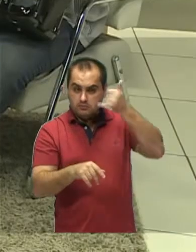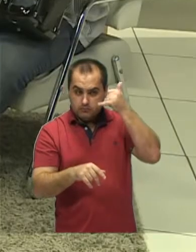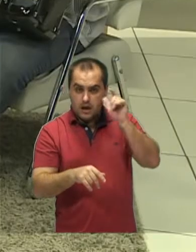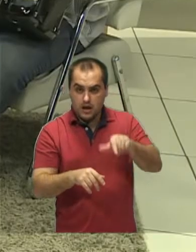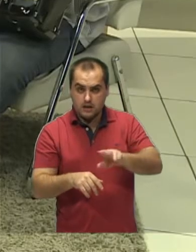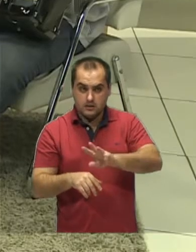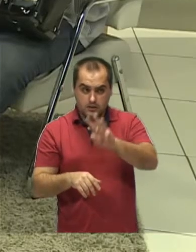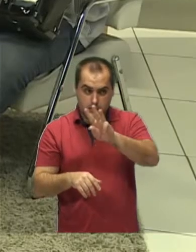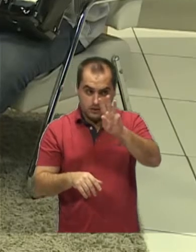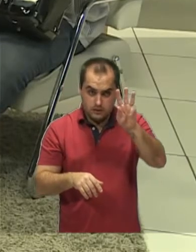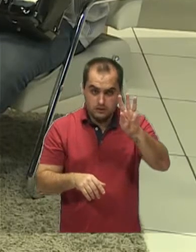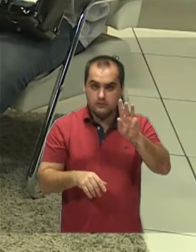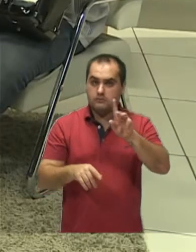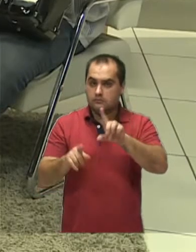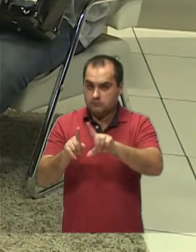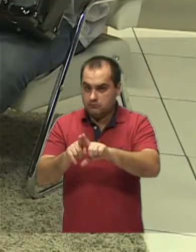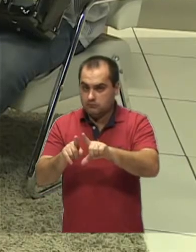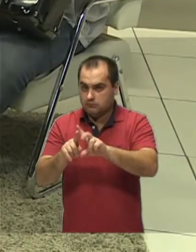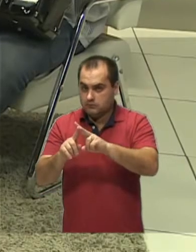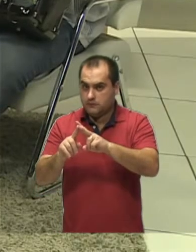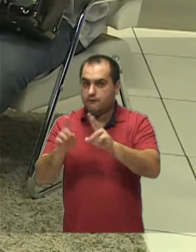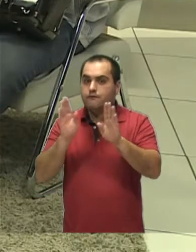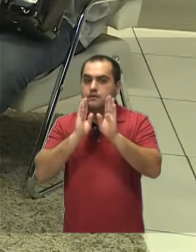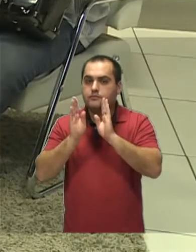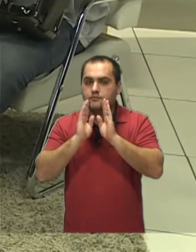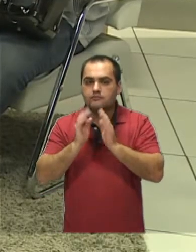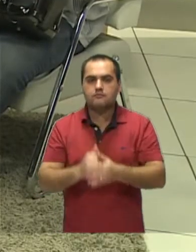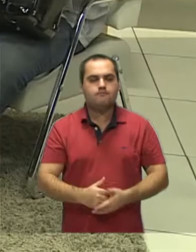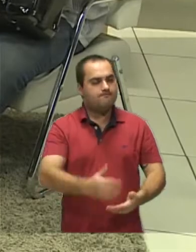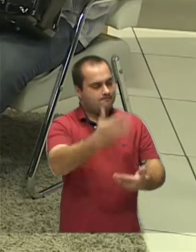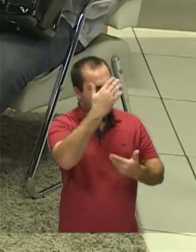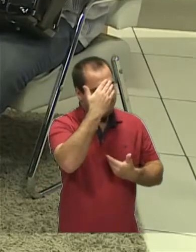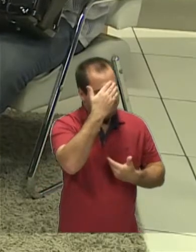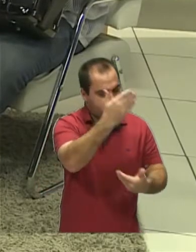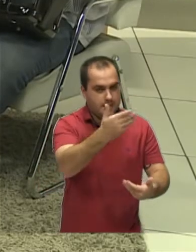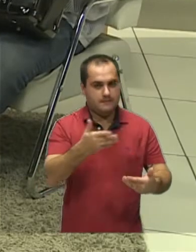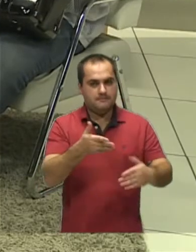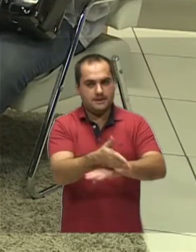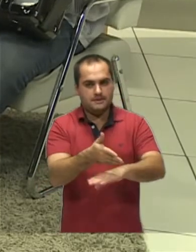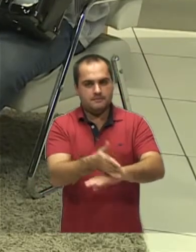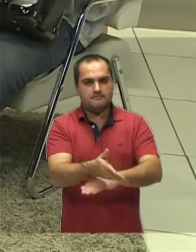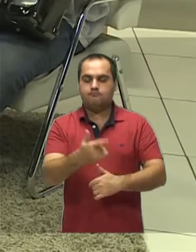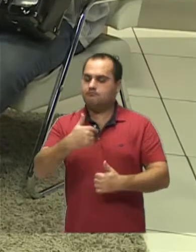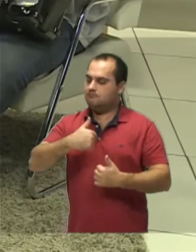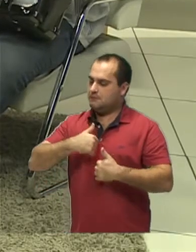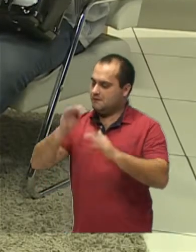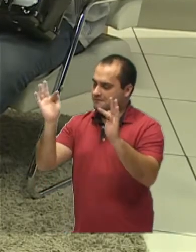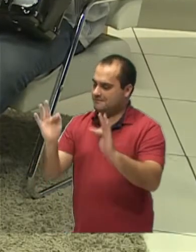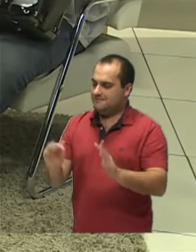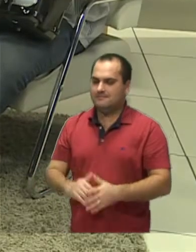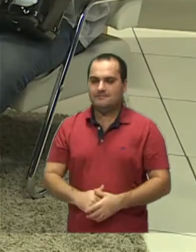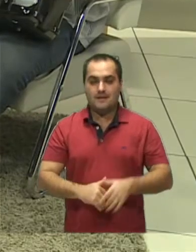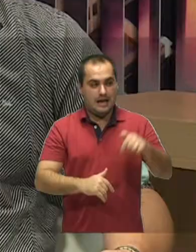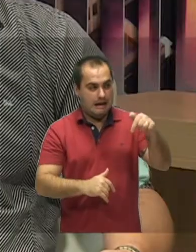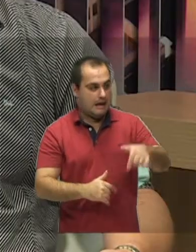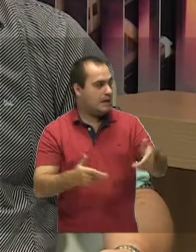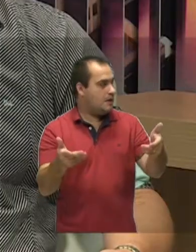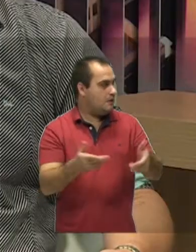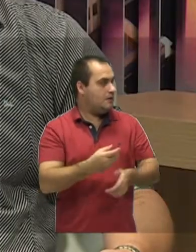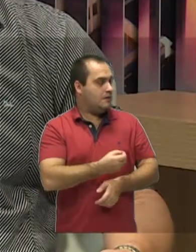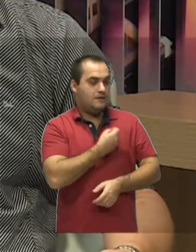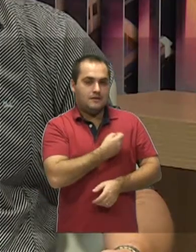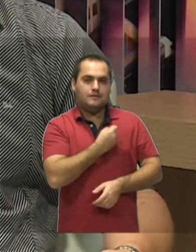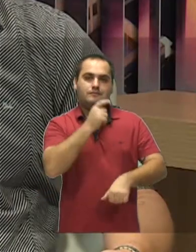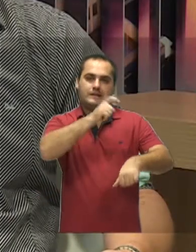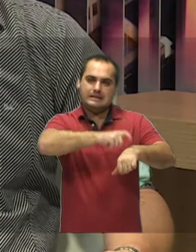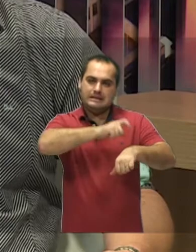site pelo Facebook do Bruno Moura. Muito obrigado pela participação, Bruno. Eu que agradeço. Aqui no programa Câmara Acústica. O nosso